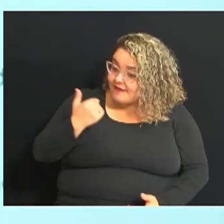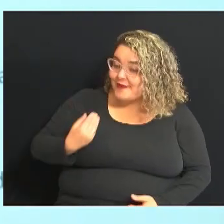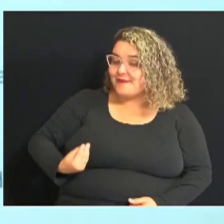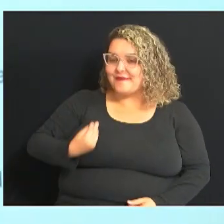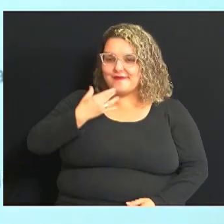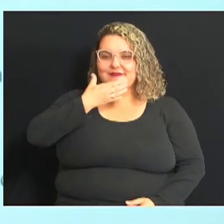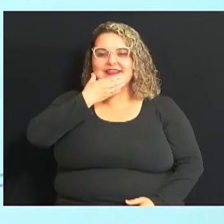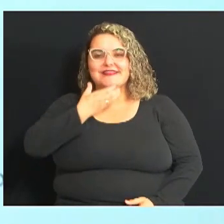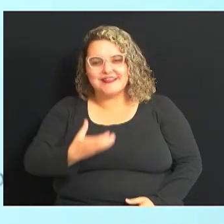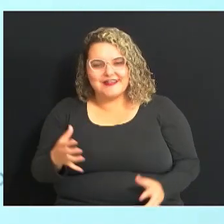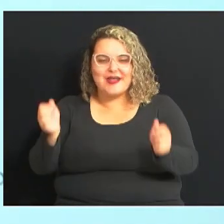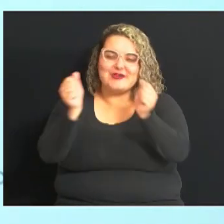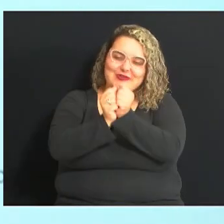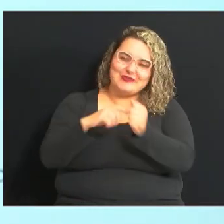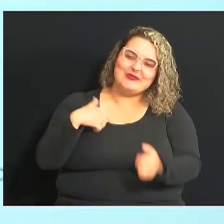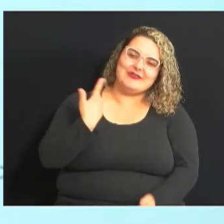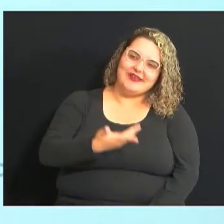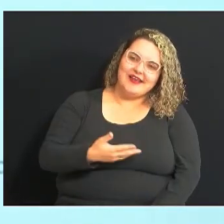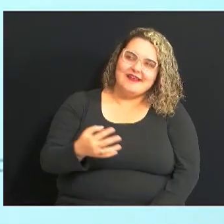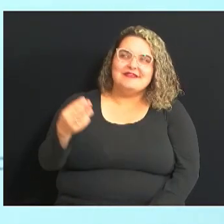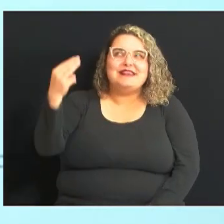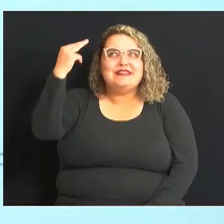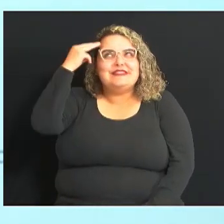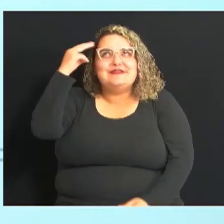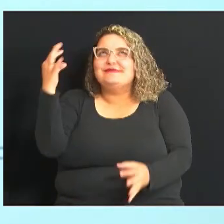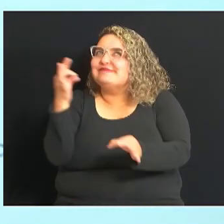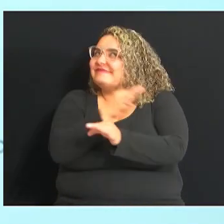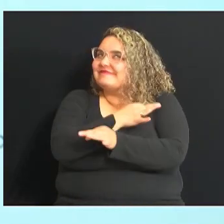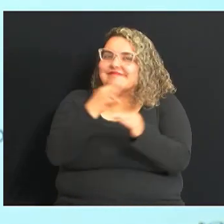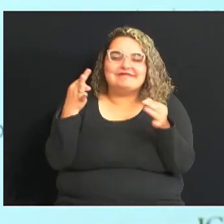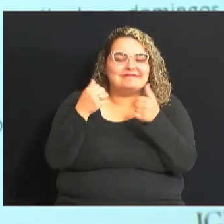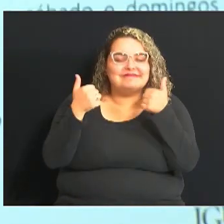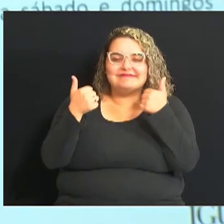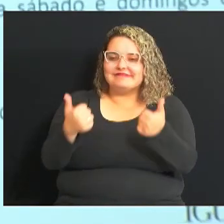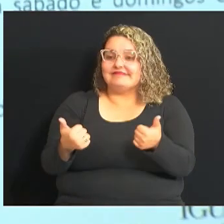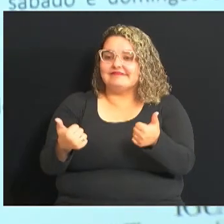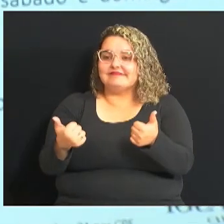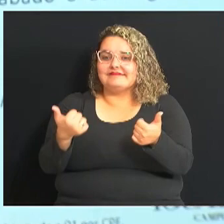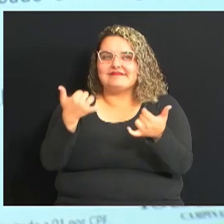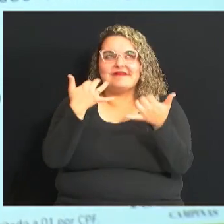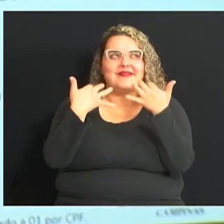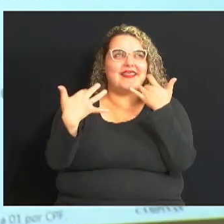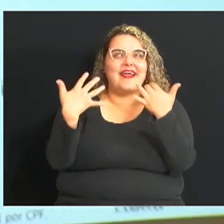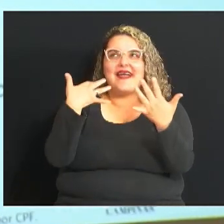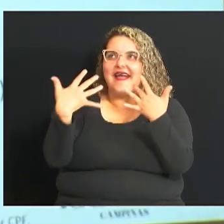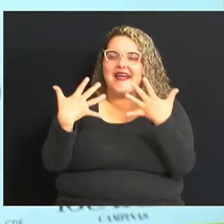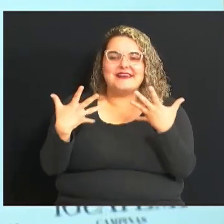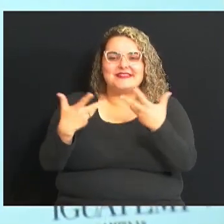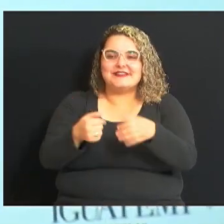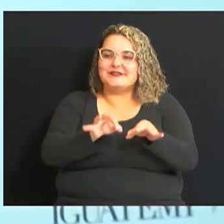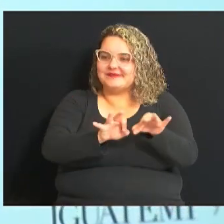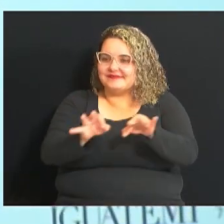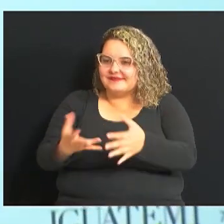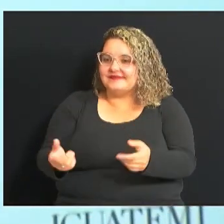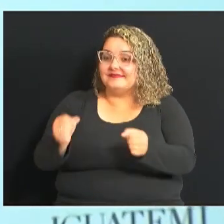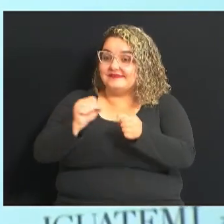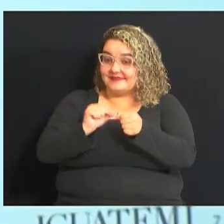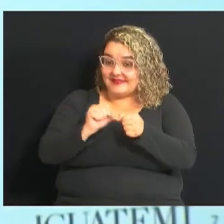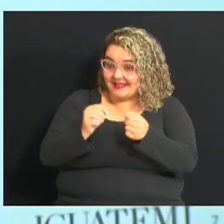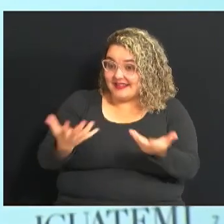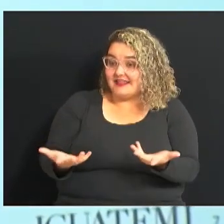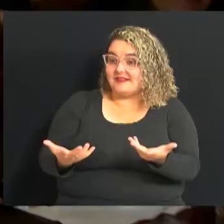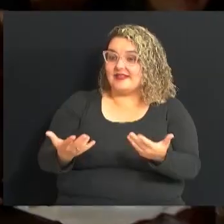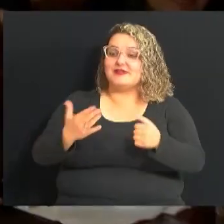gente, colecionar boas memórias, né, e se encantar com tudo que a gente vai preparar, que a gente fez com muito carinho,